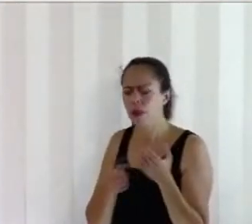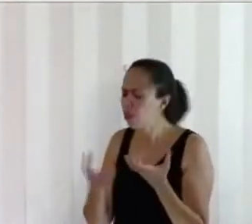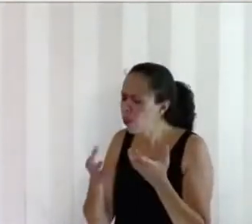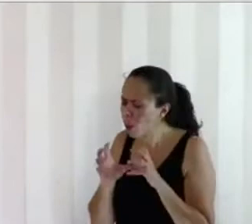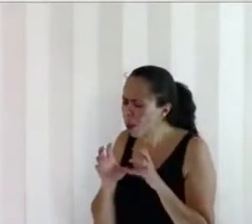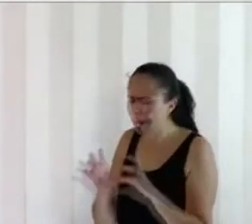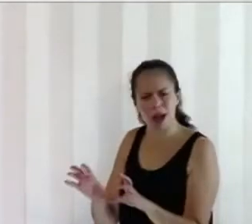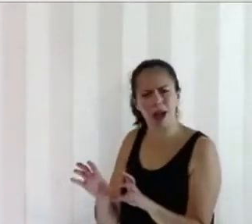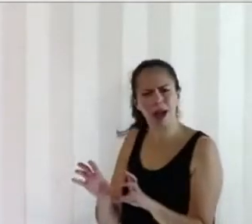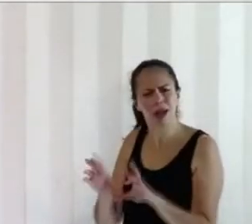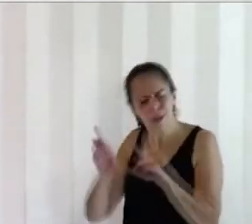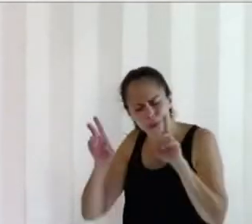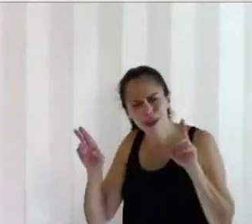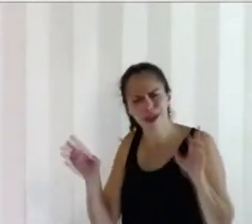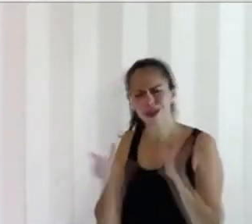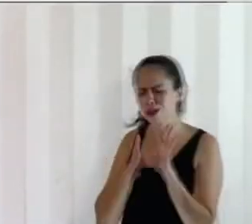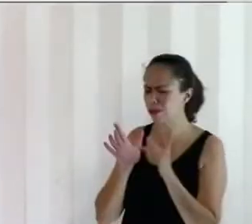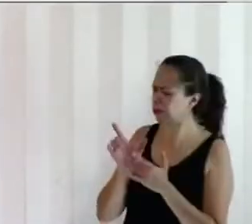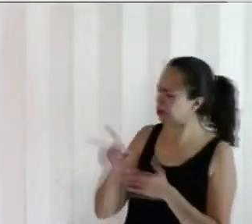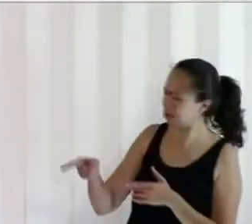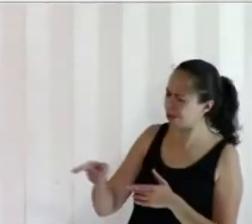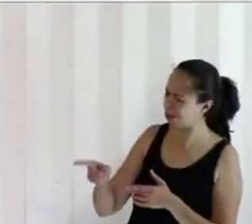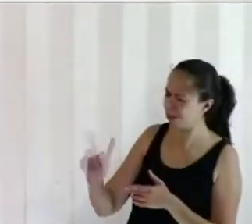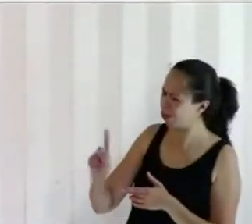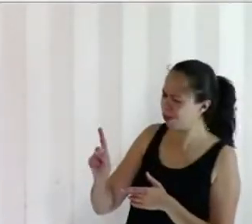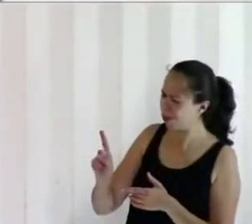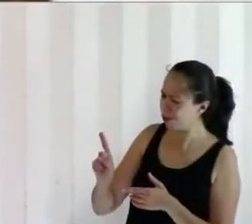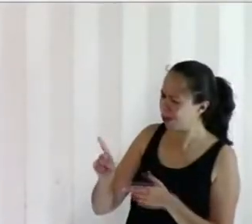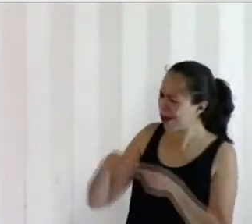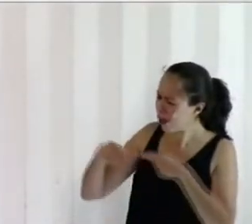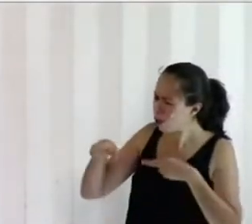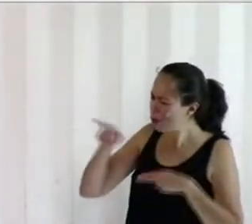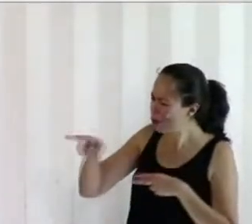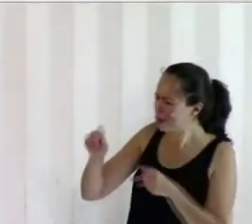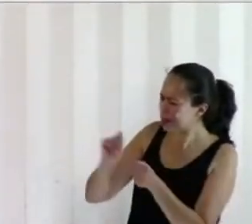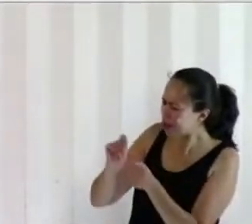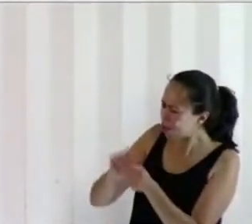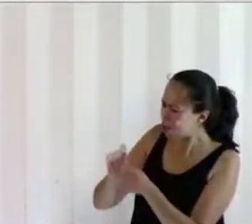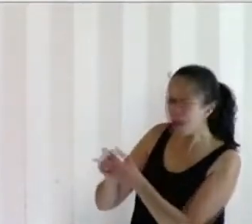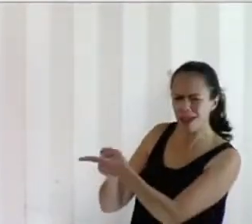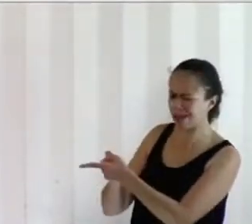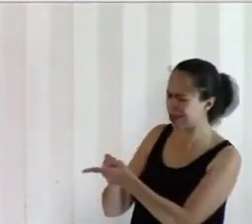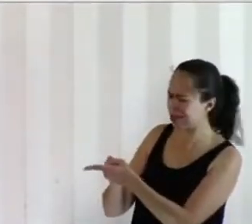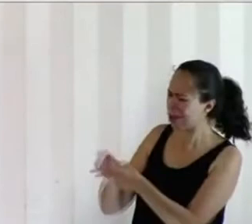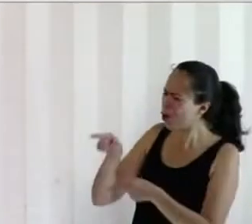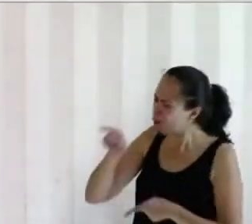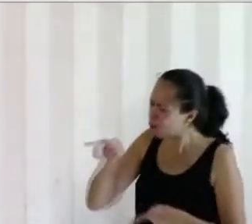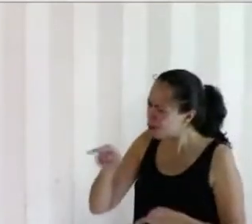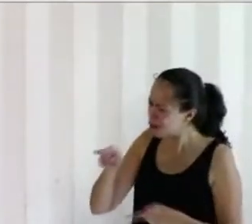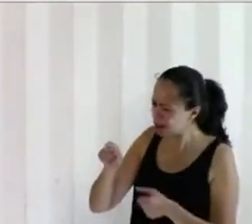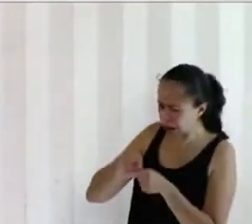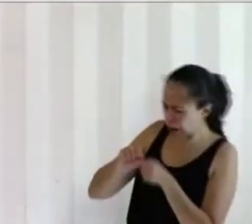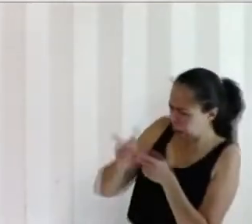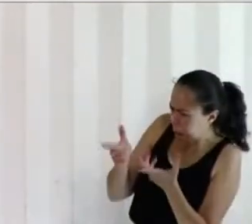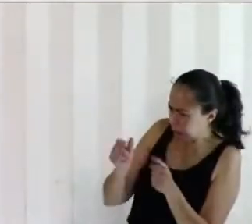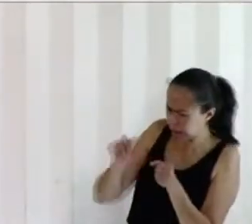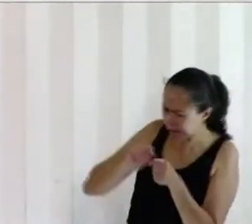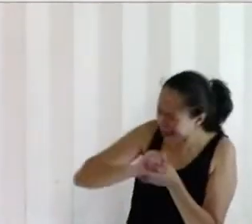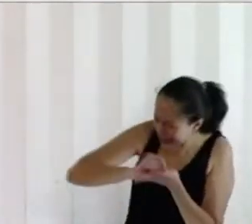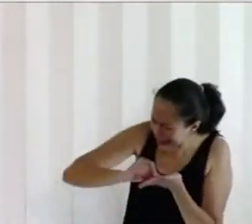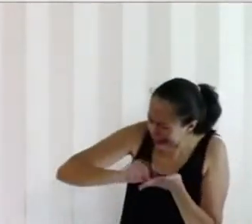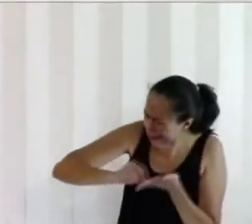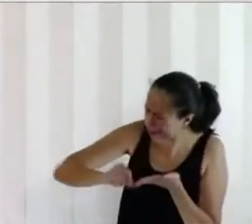não reconheço essas leis, não. Não reconheceu praticamente nenhuma das leis, entre aspas, do